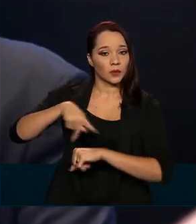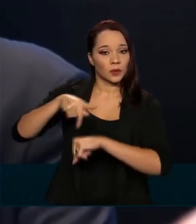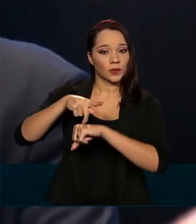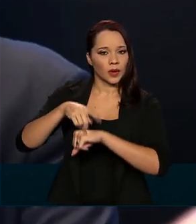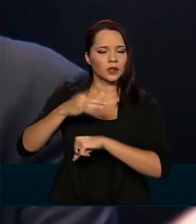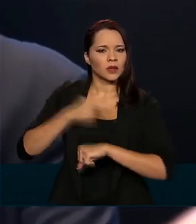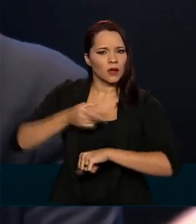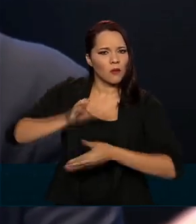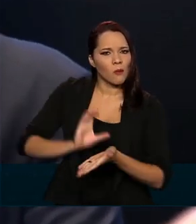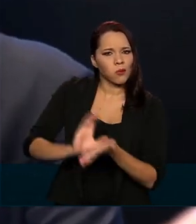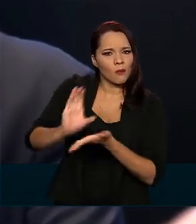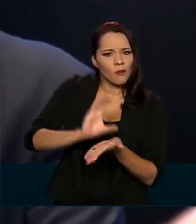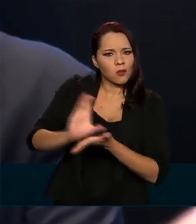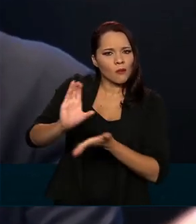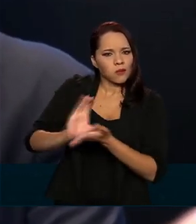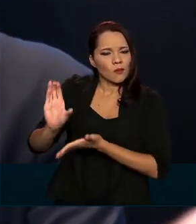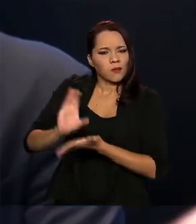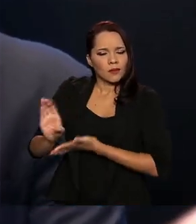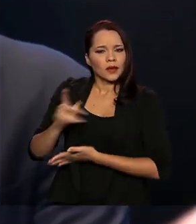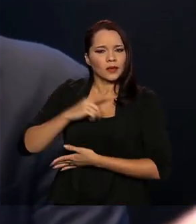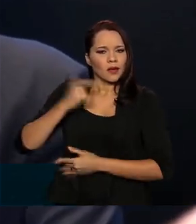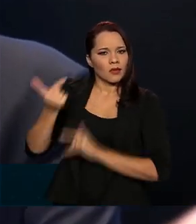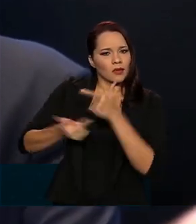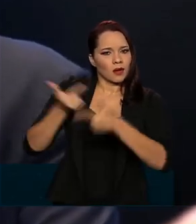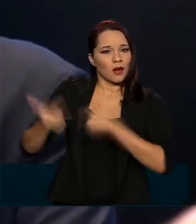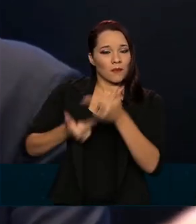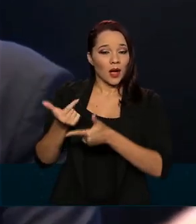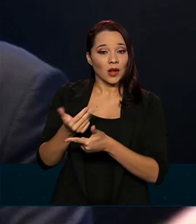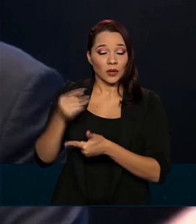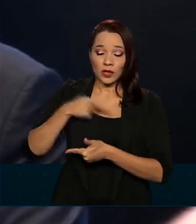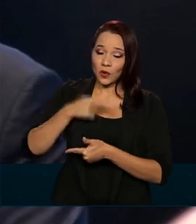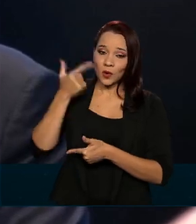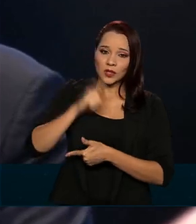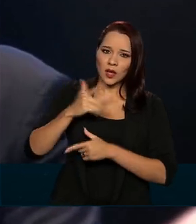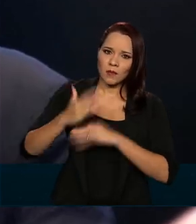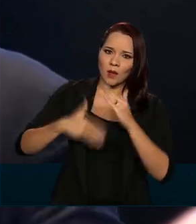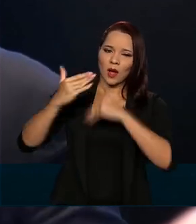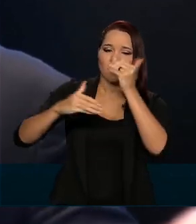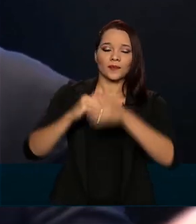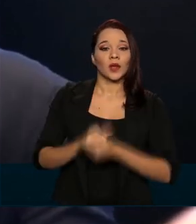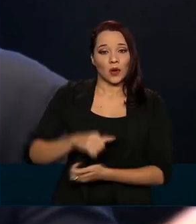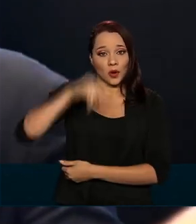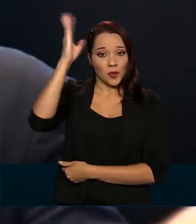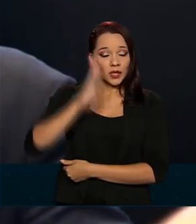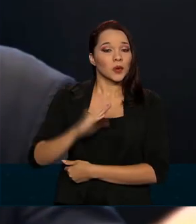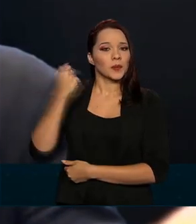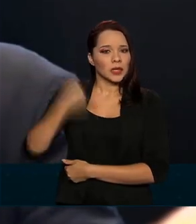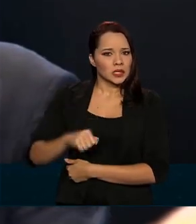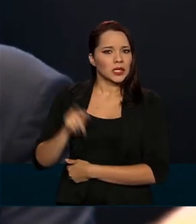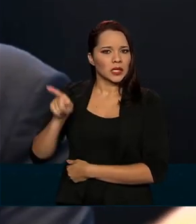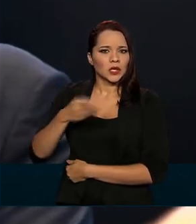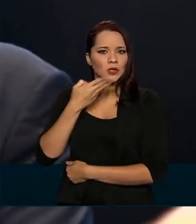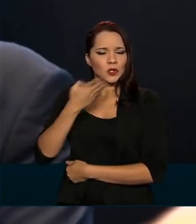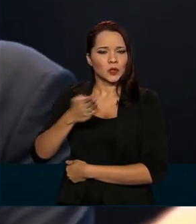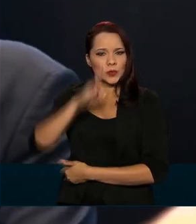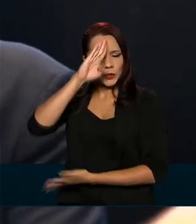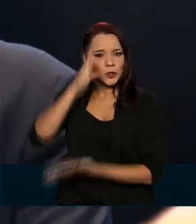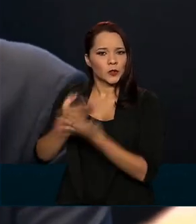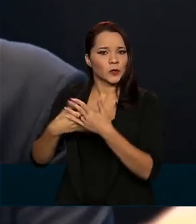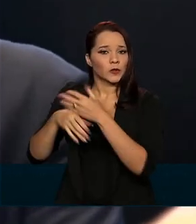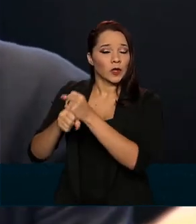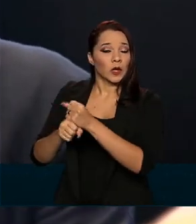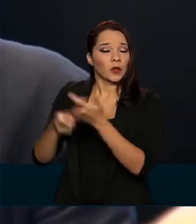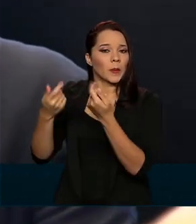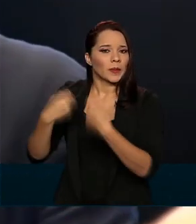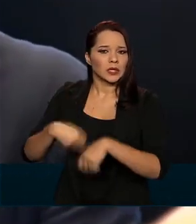façam seus investimentos, que gerem emprego e que façam essa locomotiva andar. O Brasil precisa desse tipo de crença. Nós